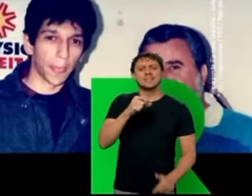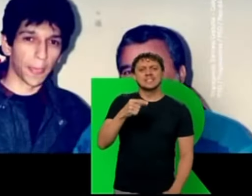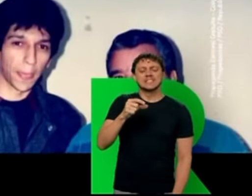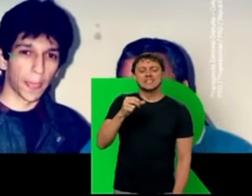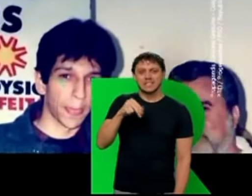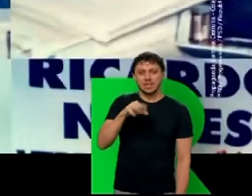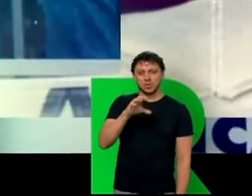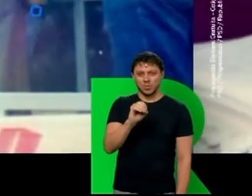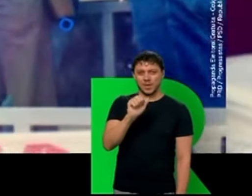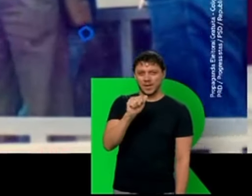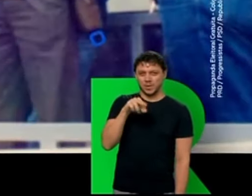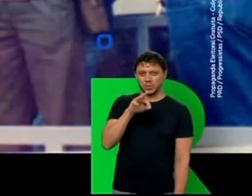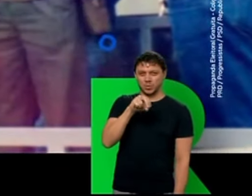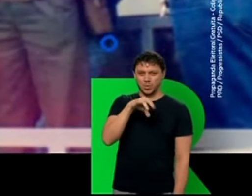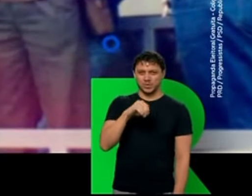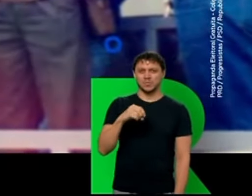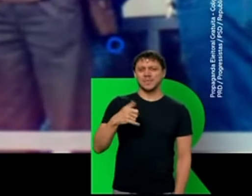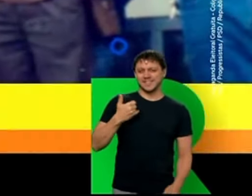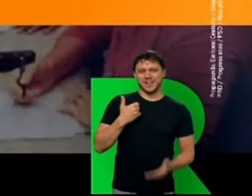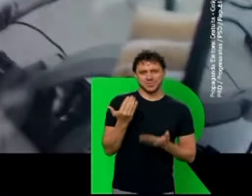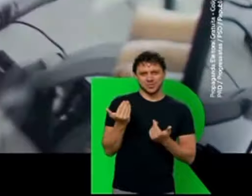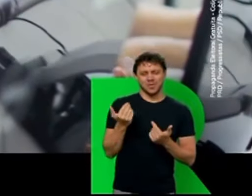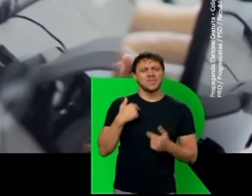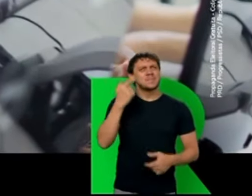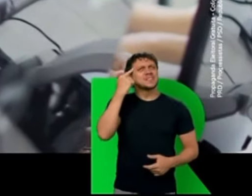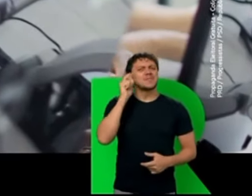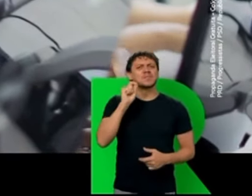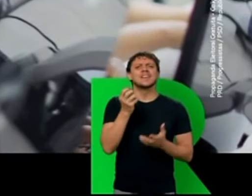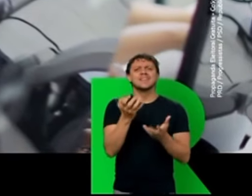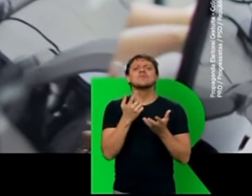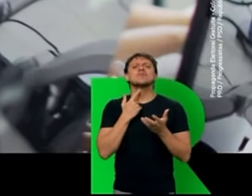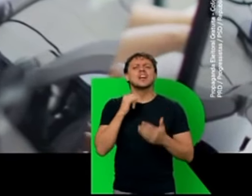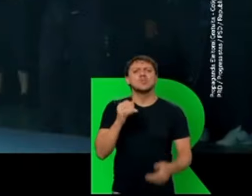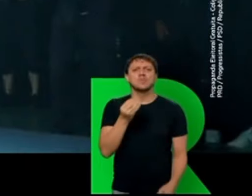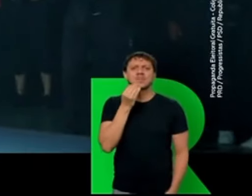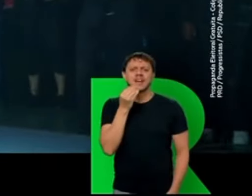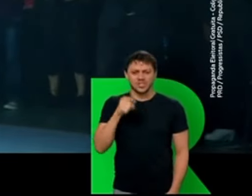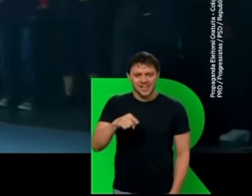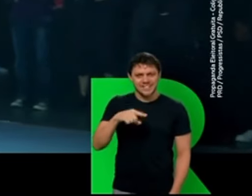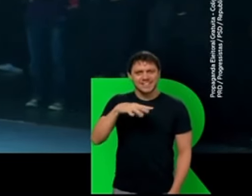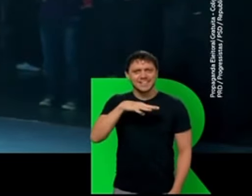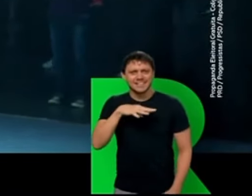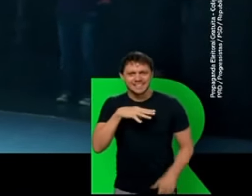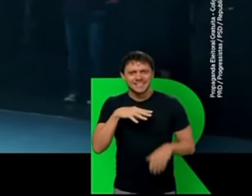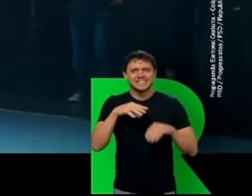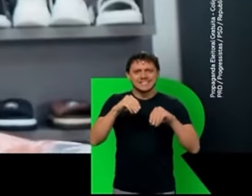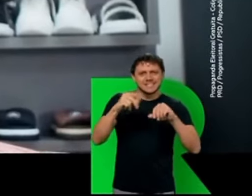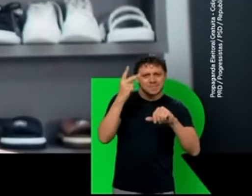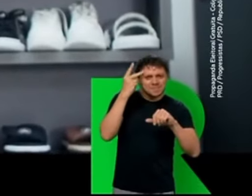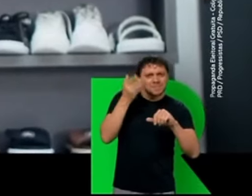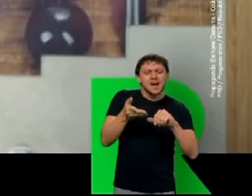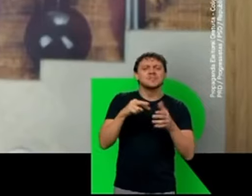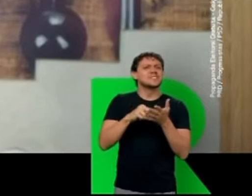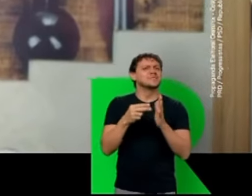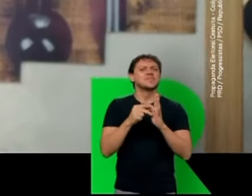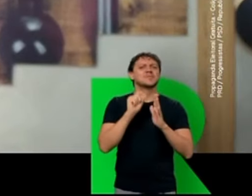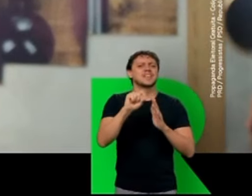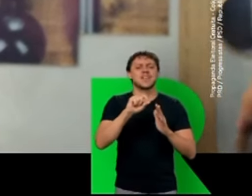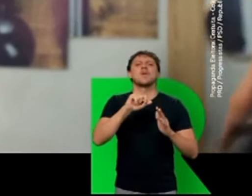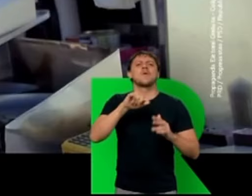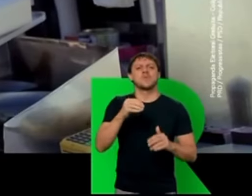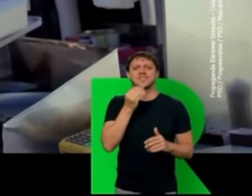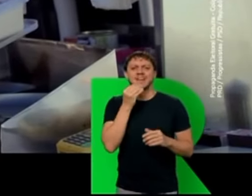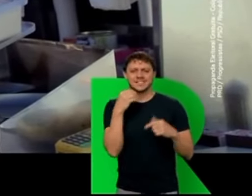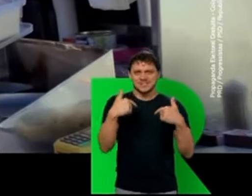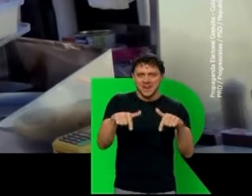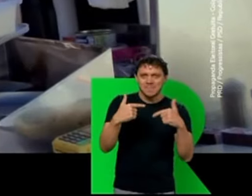Antônio, garotão, só pensava o seguinte, eu quero oportunidade. E essa terra, a cidade de São Paulo, é a cidade da oportunidade, a